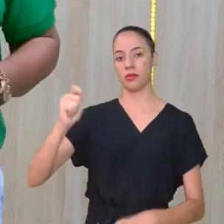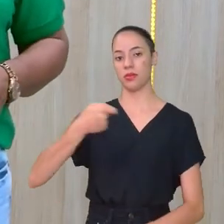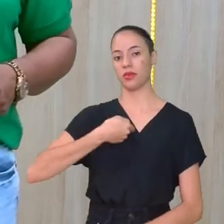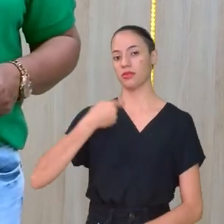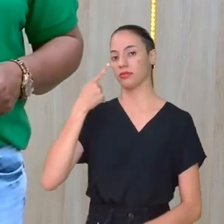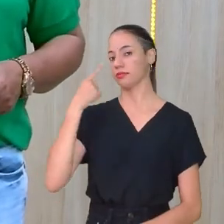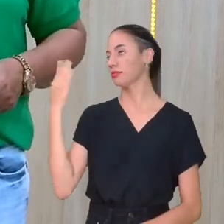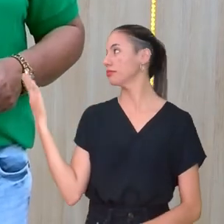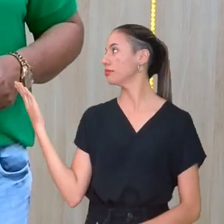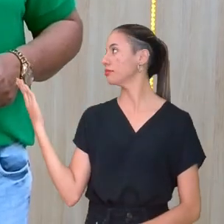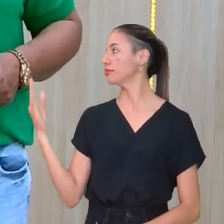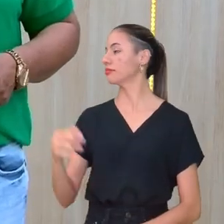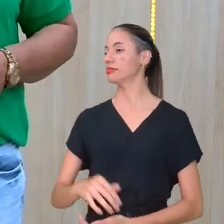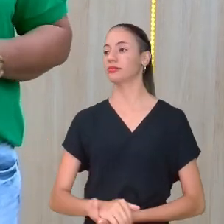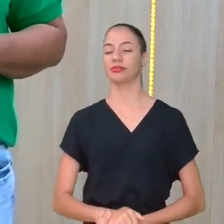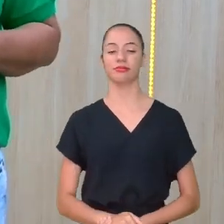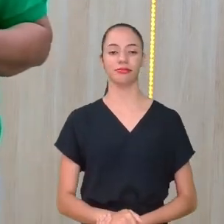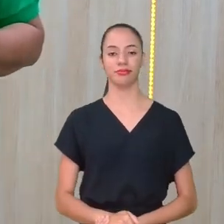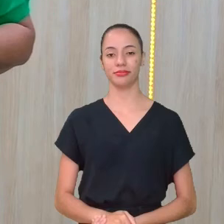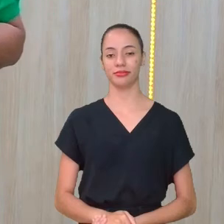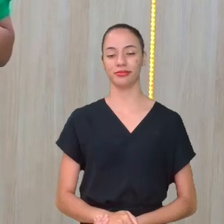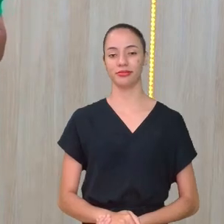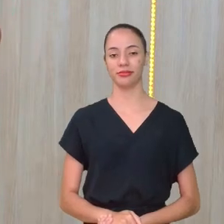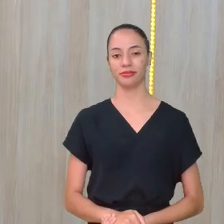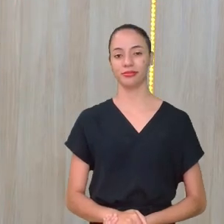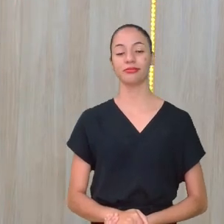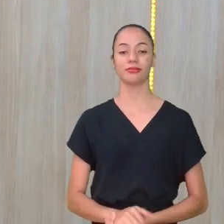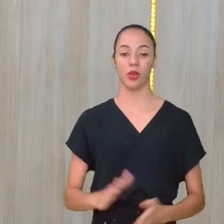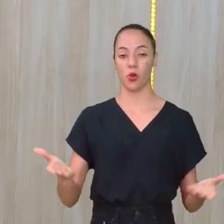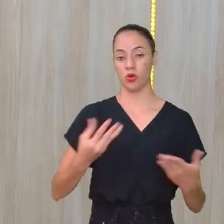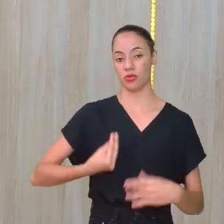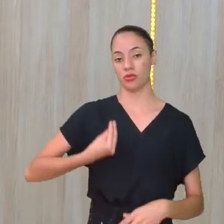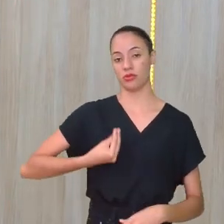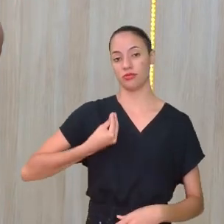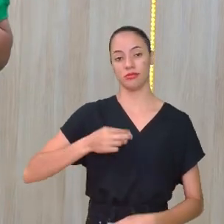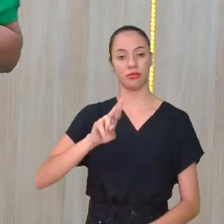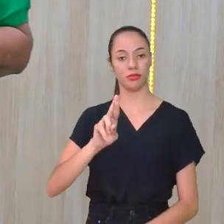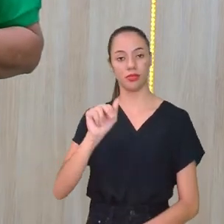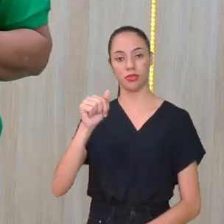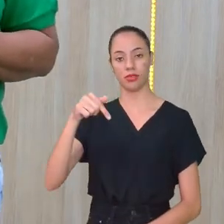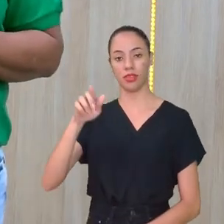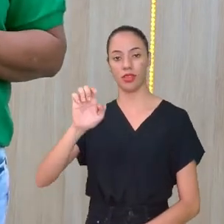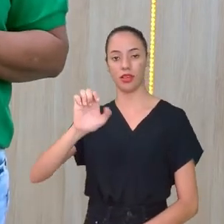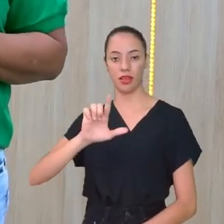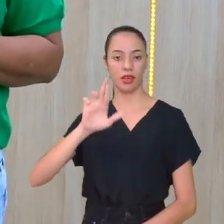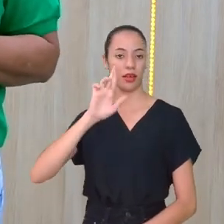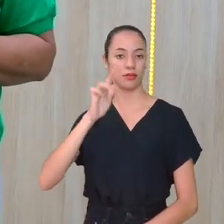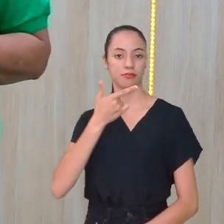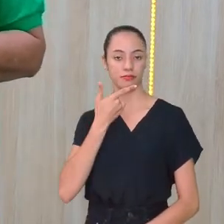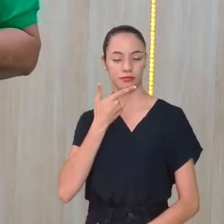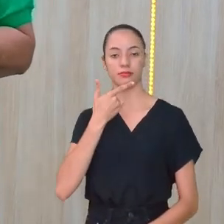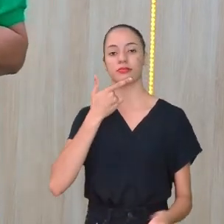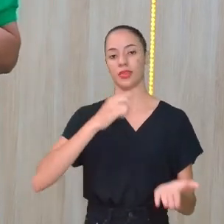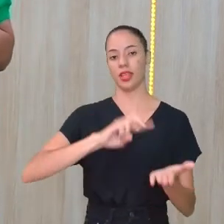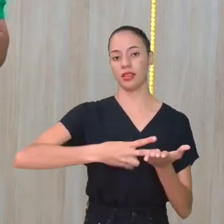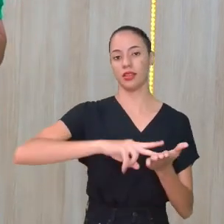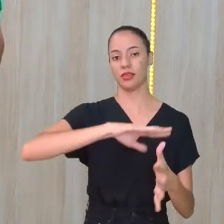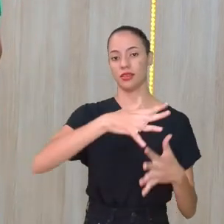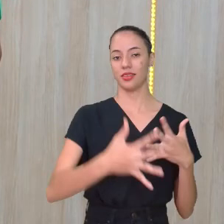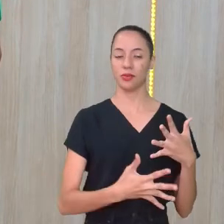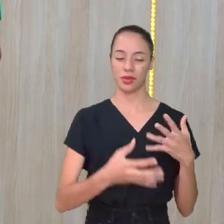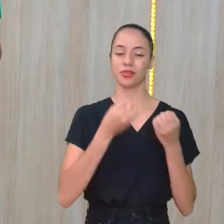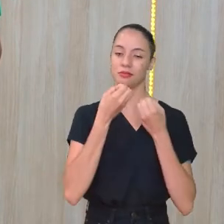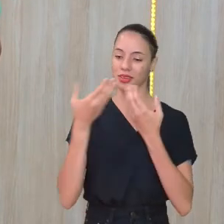sinal é esse. Temos Raquel para fazer a nossa tradução em Libras. Seja